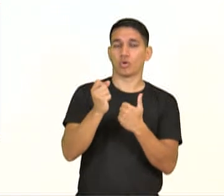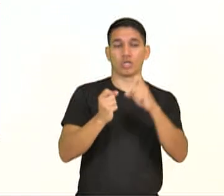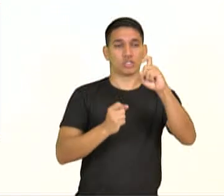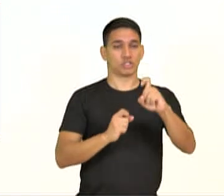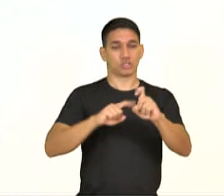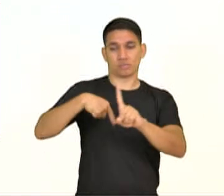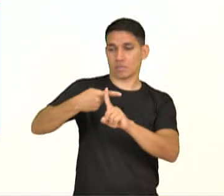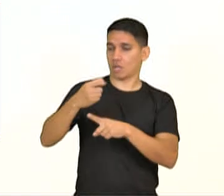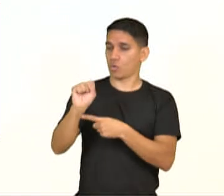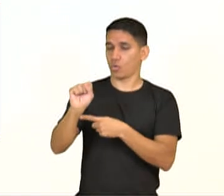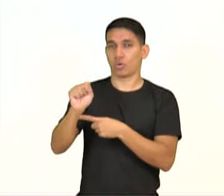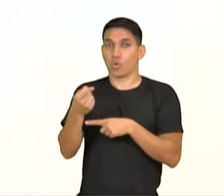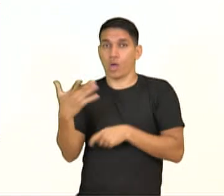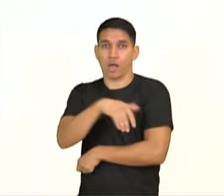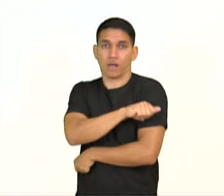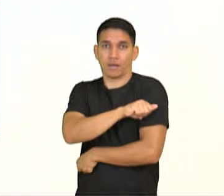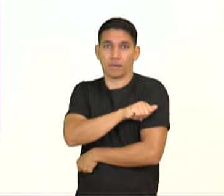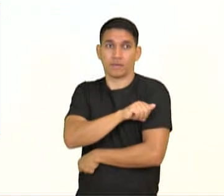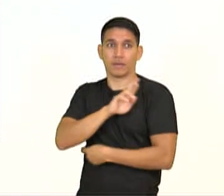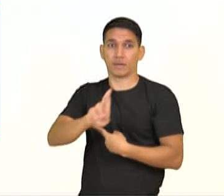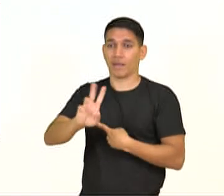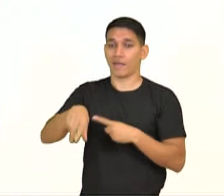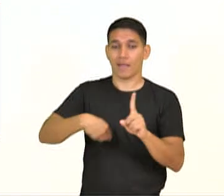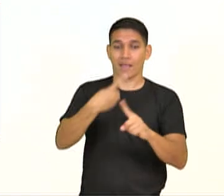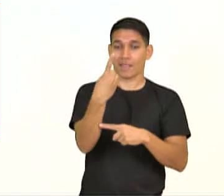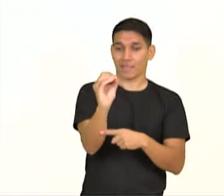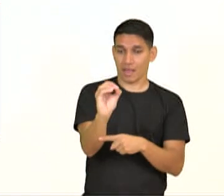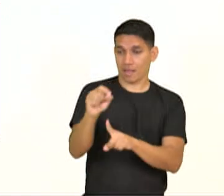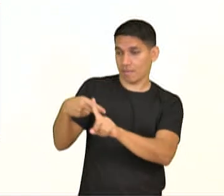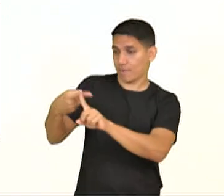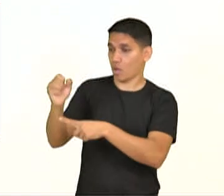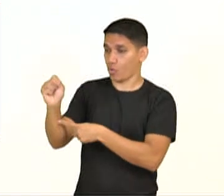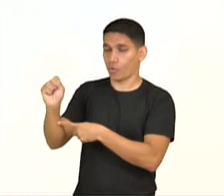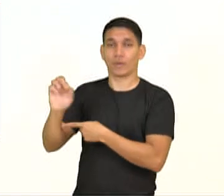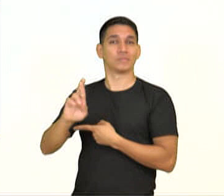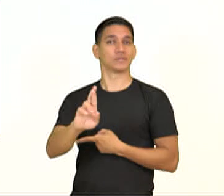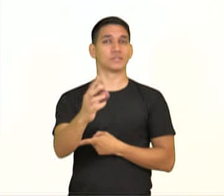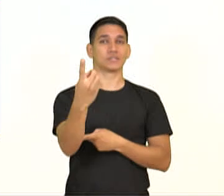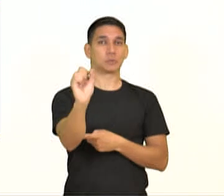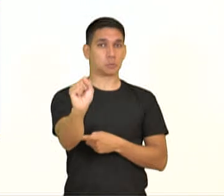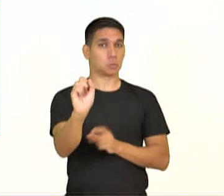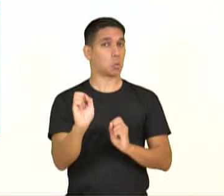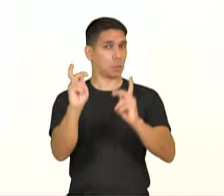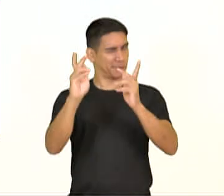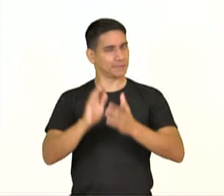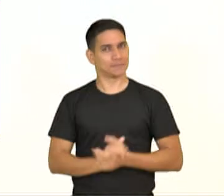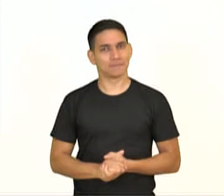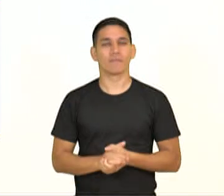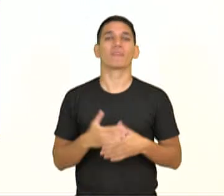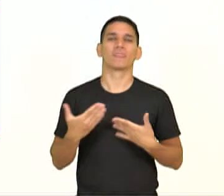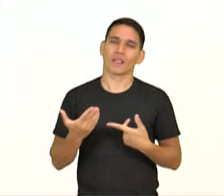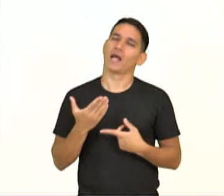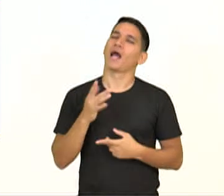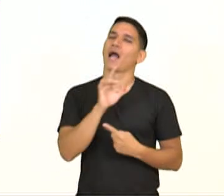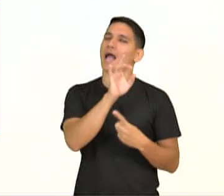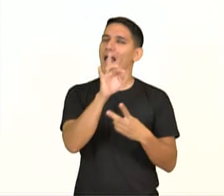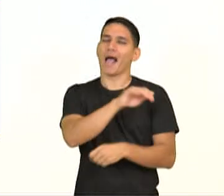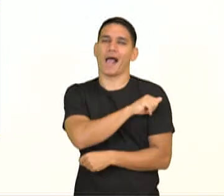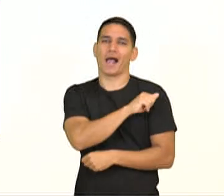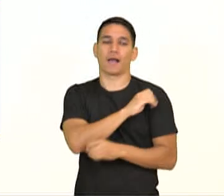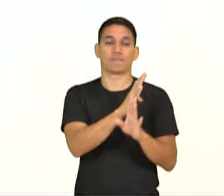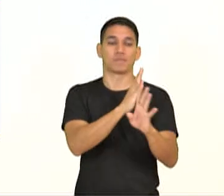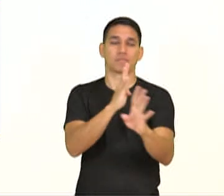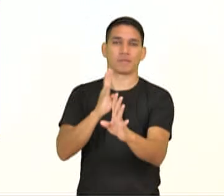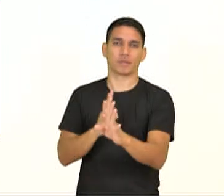que é a quantidade de alunos, vai ficar 10 mais 8, que é igual a 18. Muito bem, tá bom? Então, nós temos 18 alunos